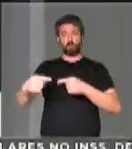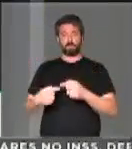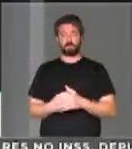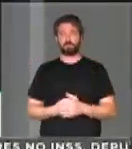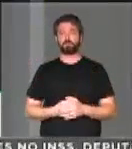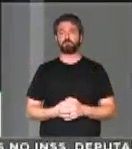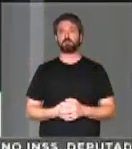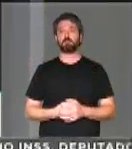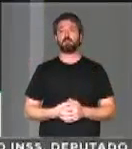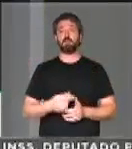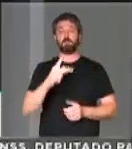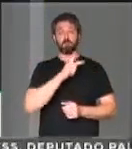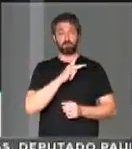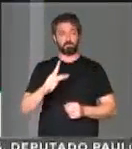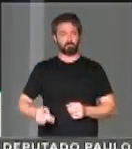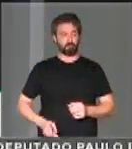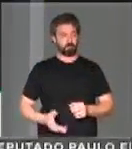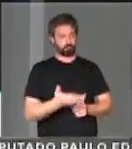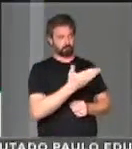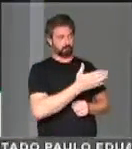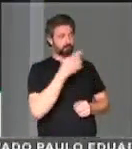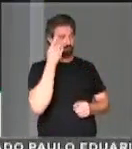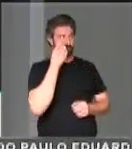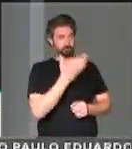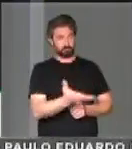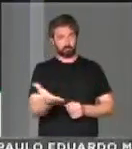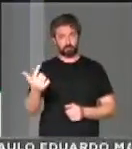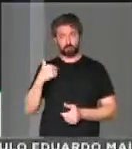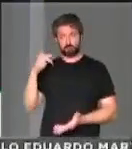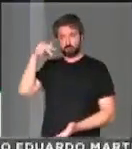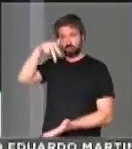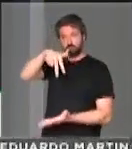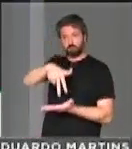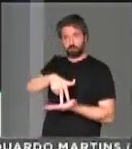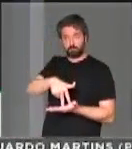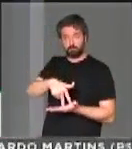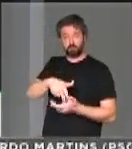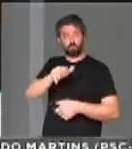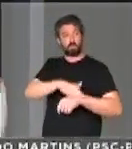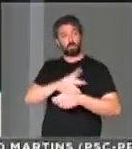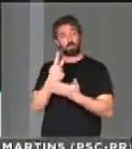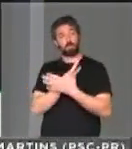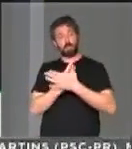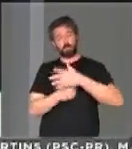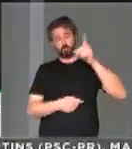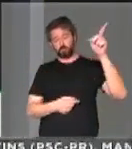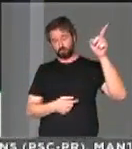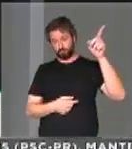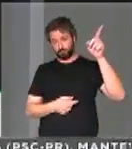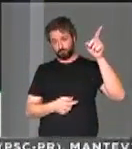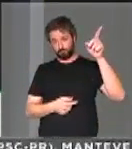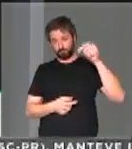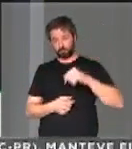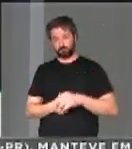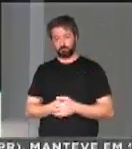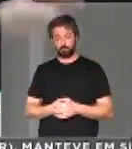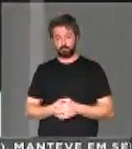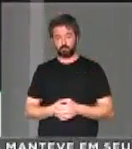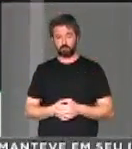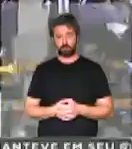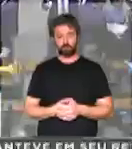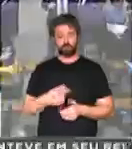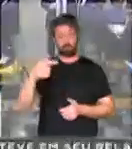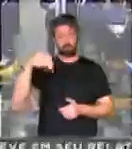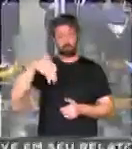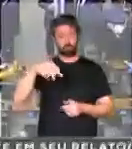Senhor presidente, senhoras e senhores parlamentares, eu subo a essa... O tempo está errado, por favor. Nos fica aqui.